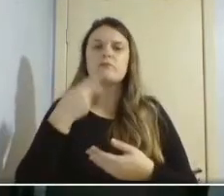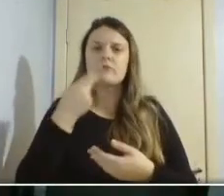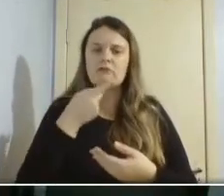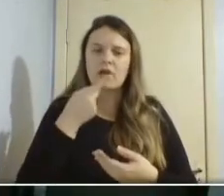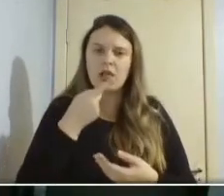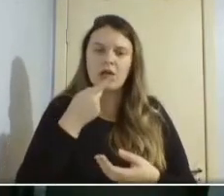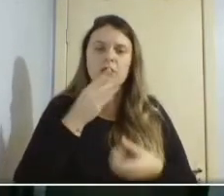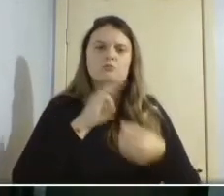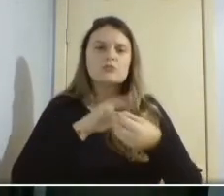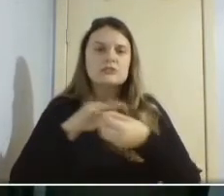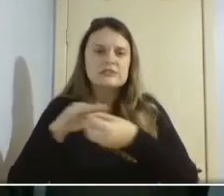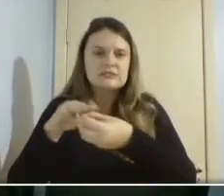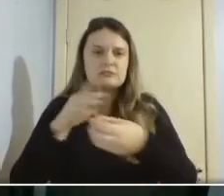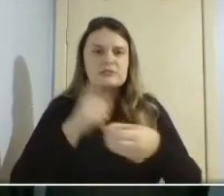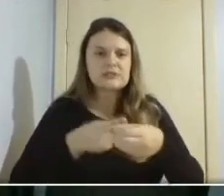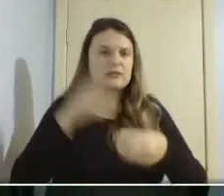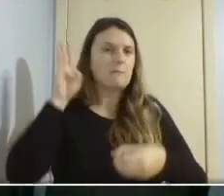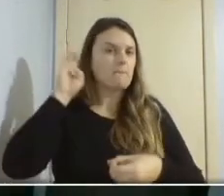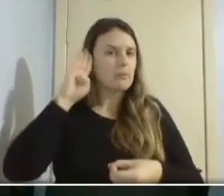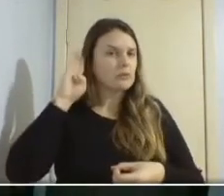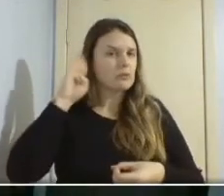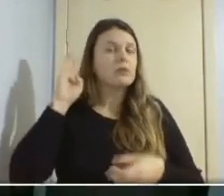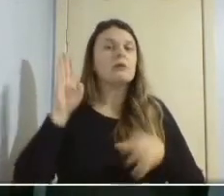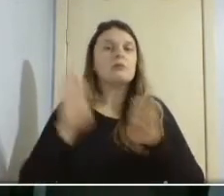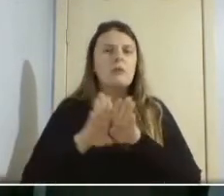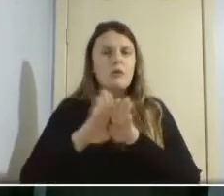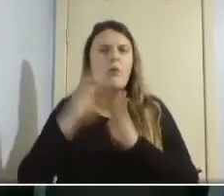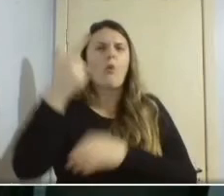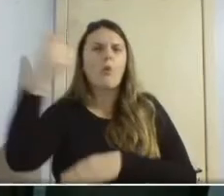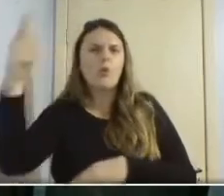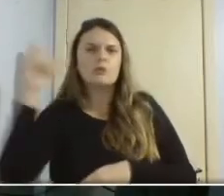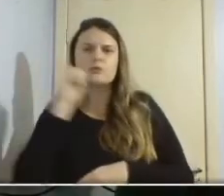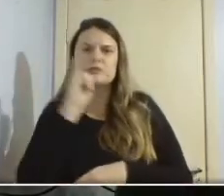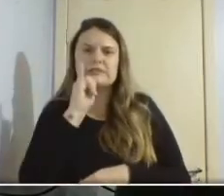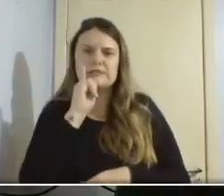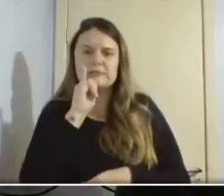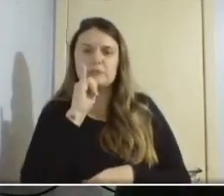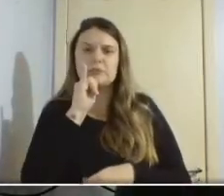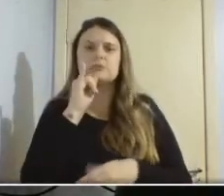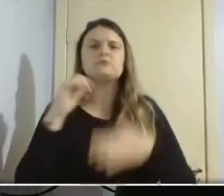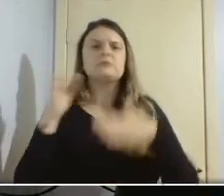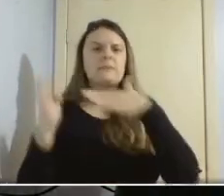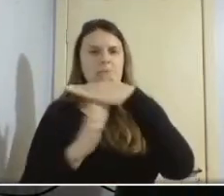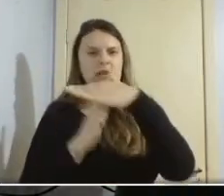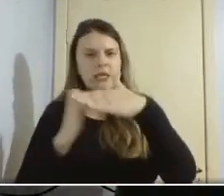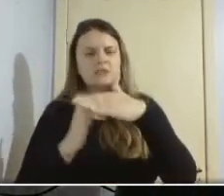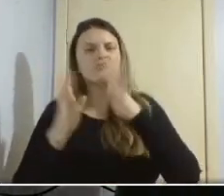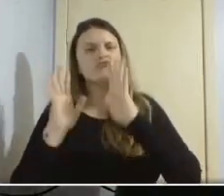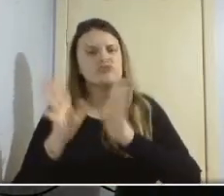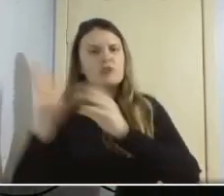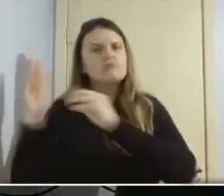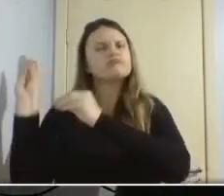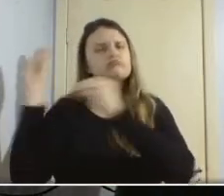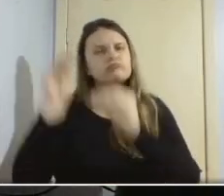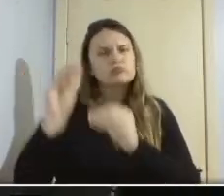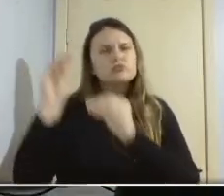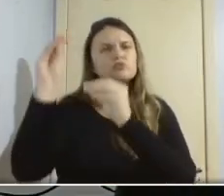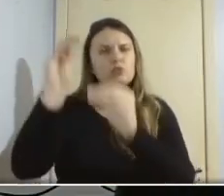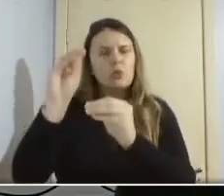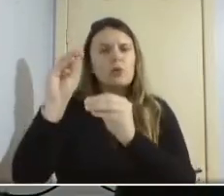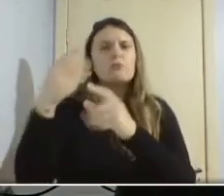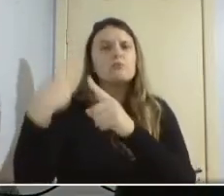Pato Branco, né, e outros exemplos aí de empresas já vindo por causa da aprovação da lei,